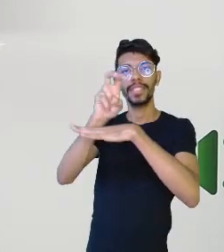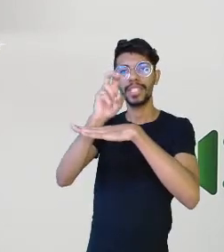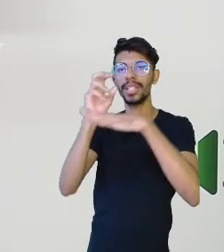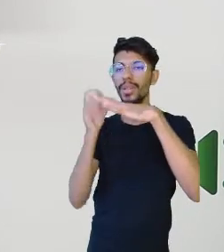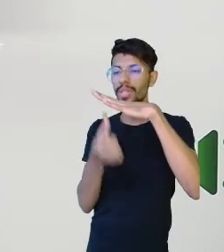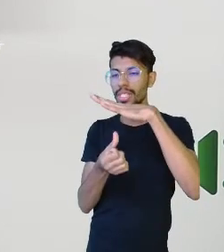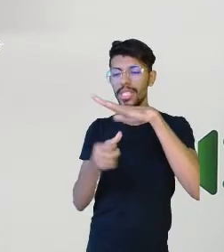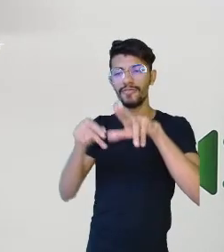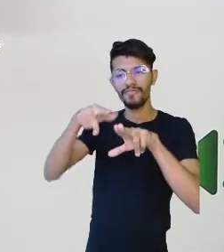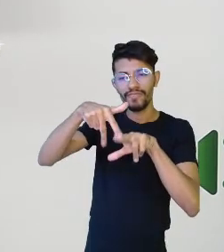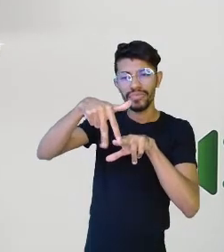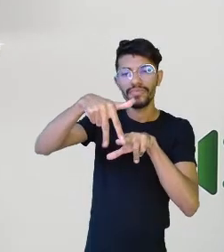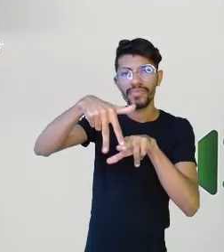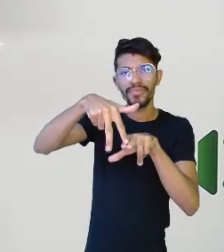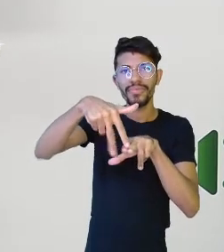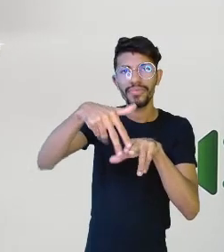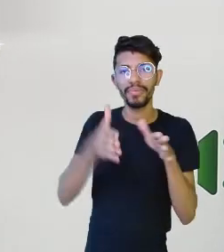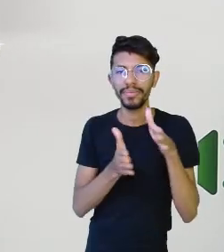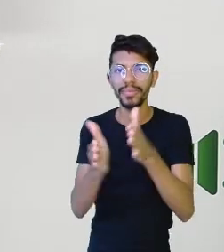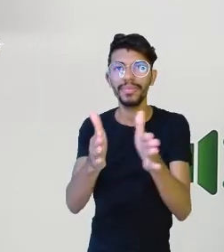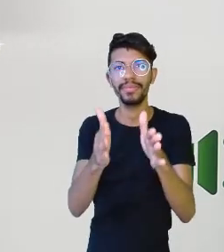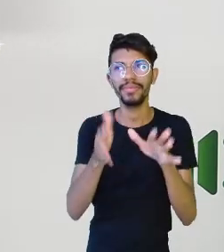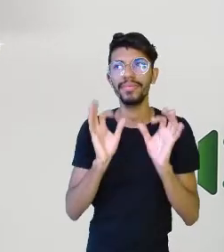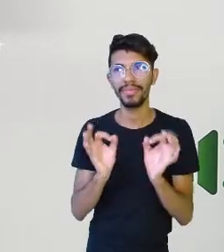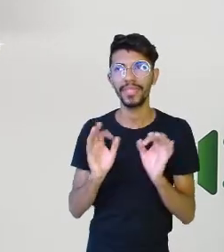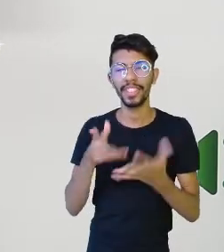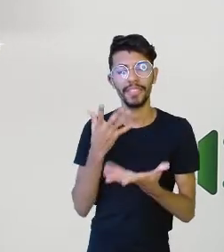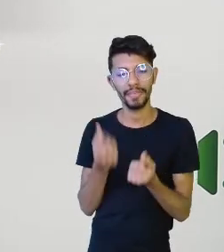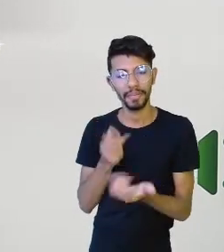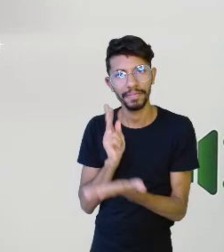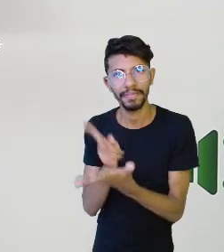5/6 da estrada. Beleza? Vamos seguir.